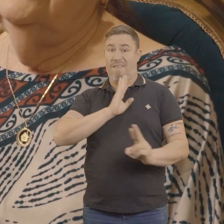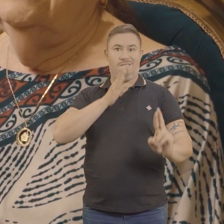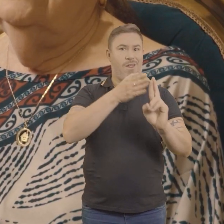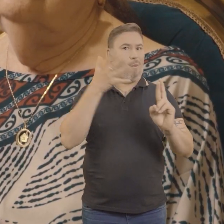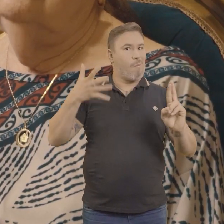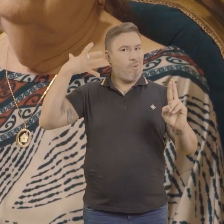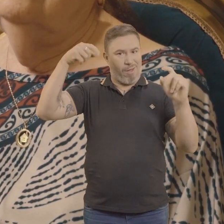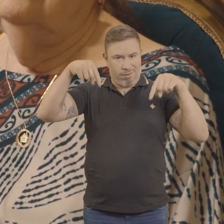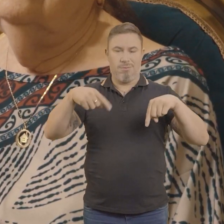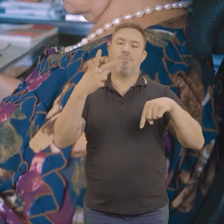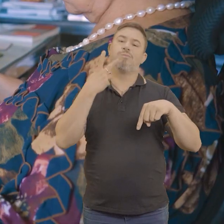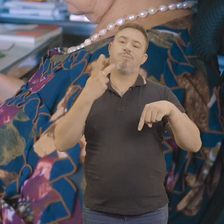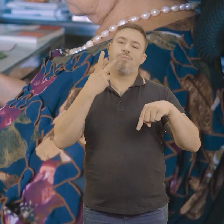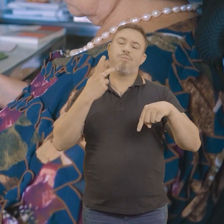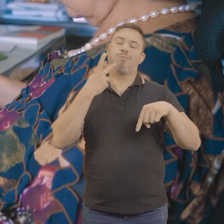no Ceará.